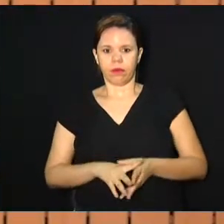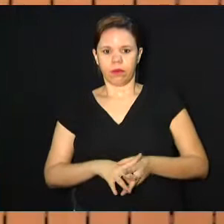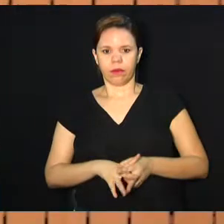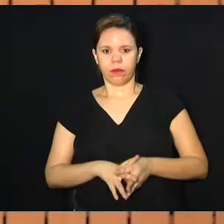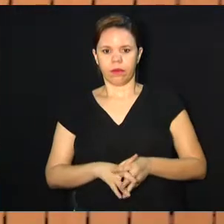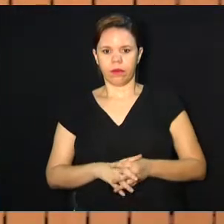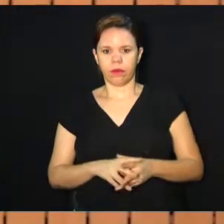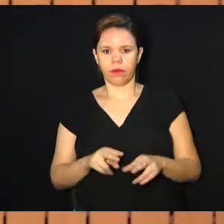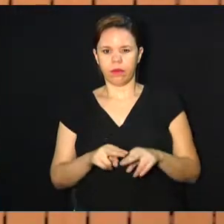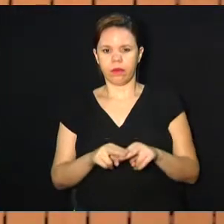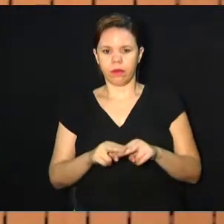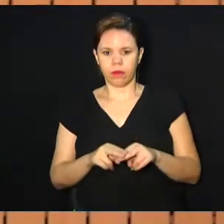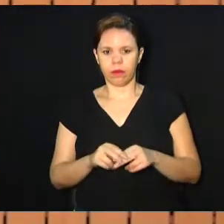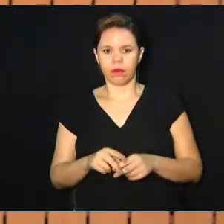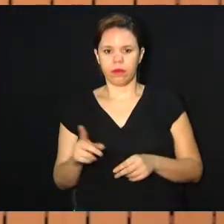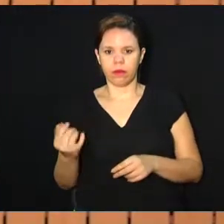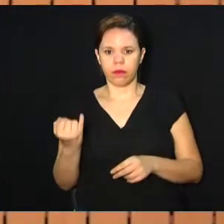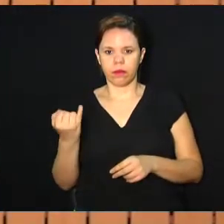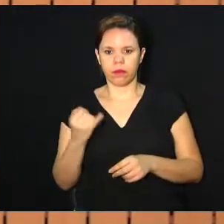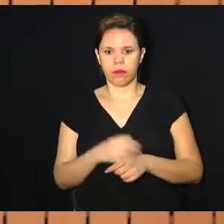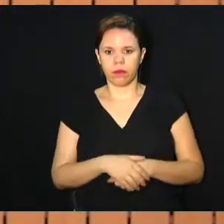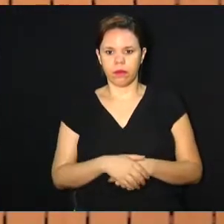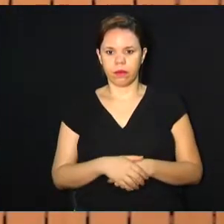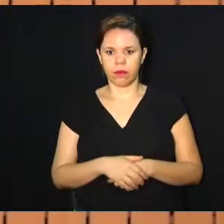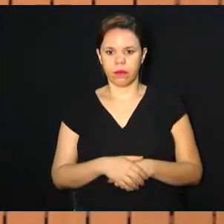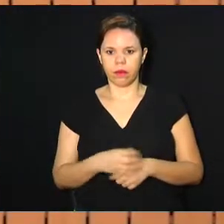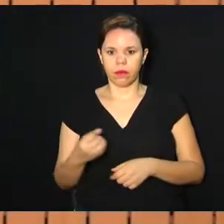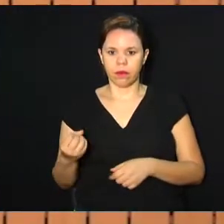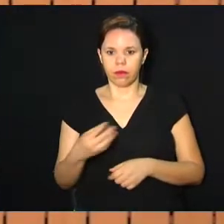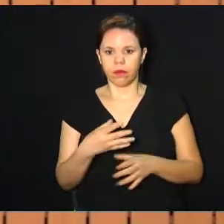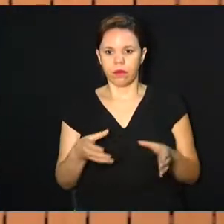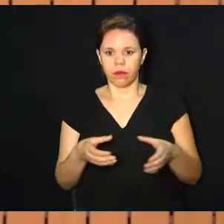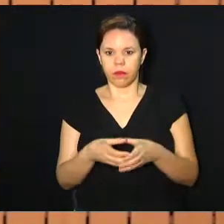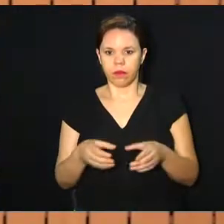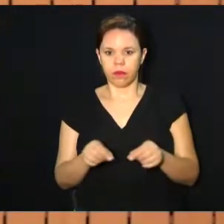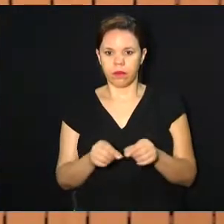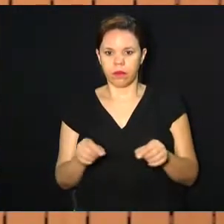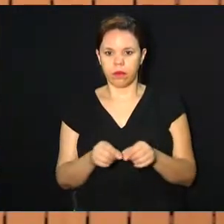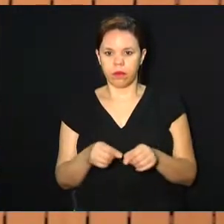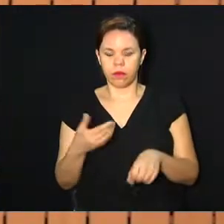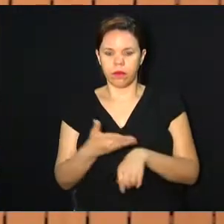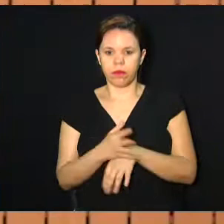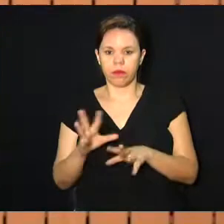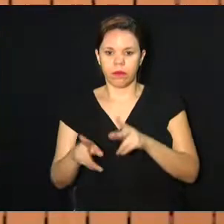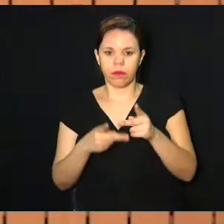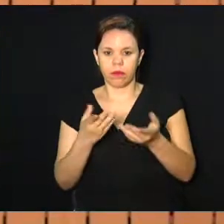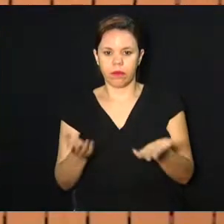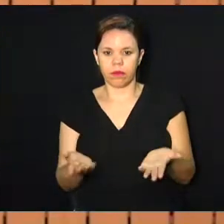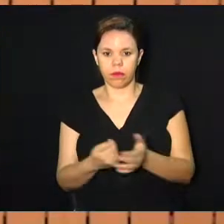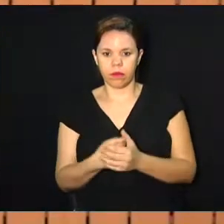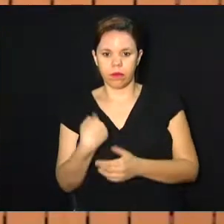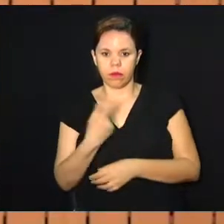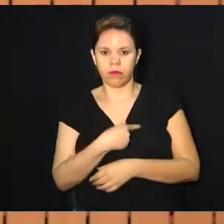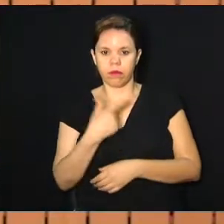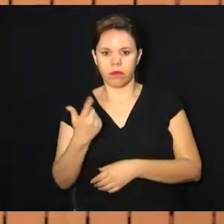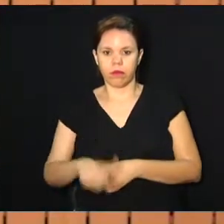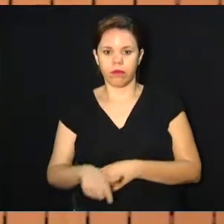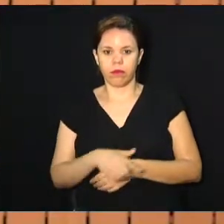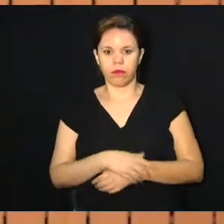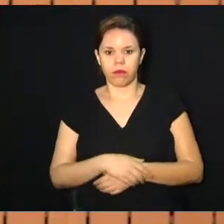E, por isso, é importante essa nossa comissão e a participação de todos vocês. Então, mais uma vez,